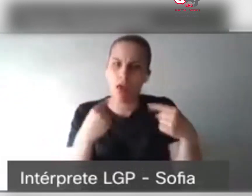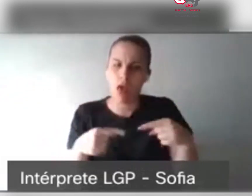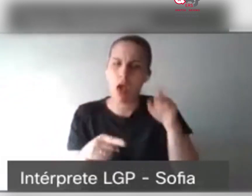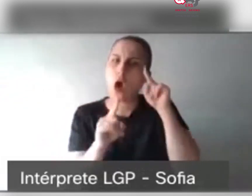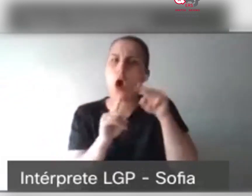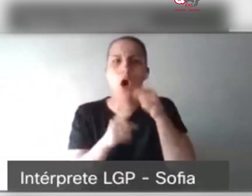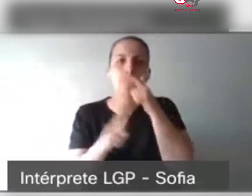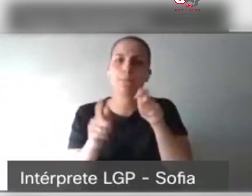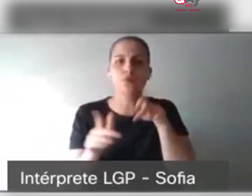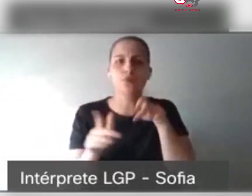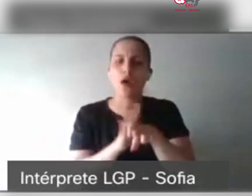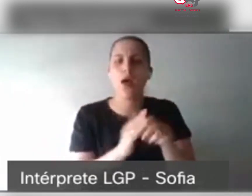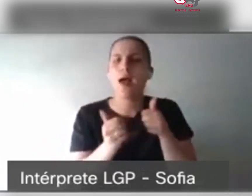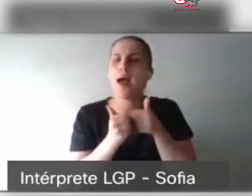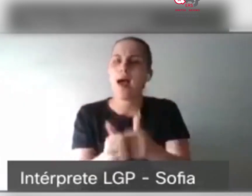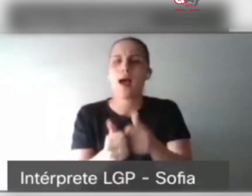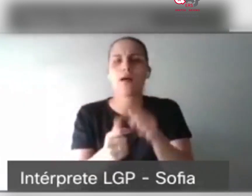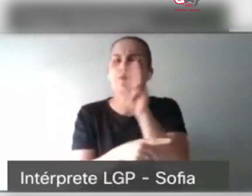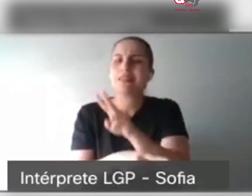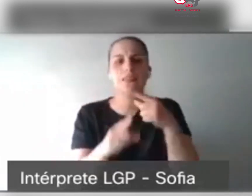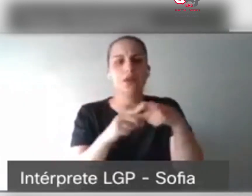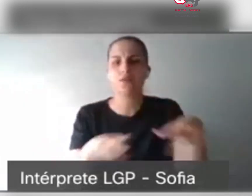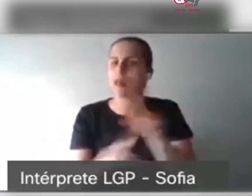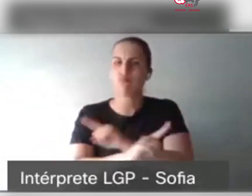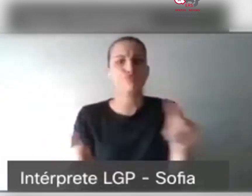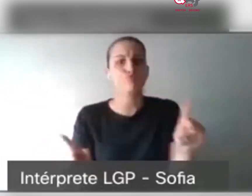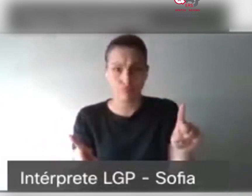entrada de acompanhantes e de visitas no hospital.